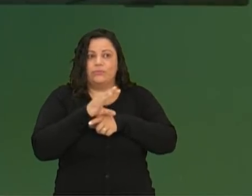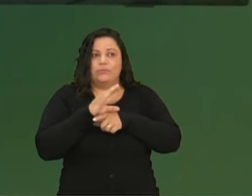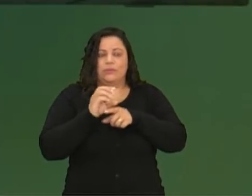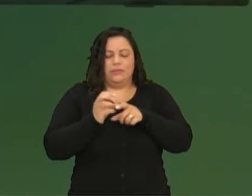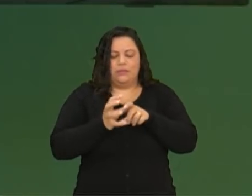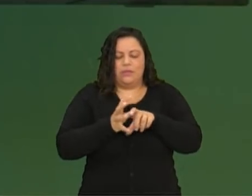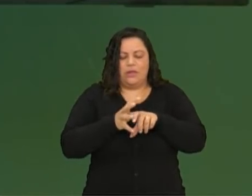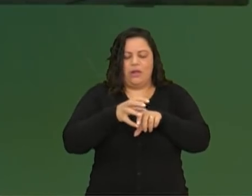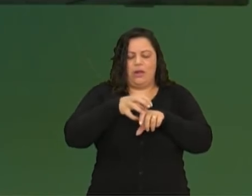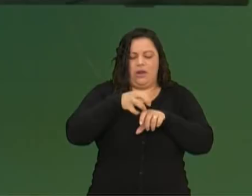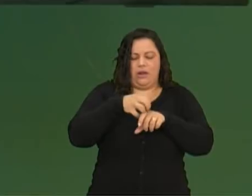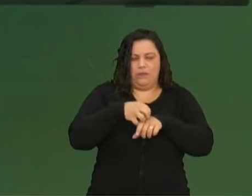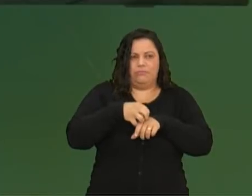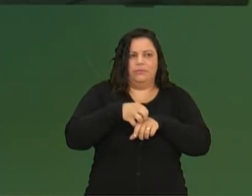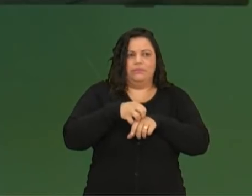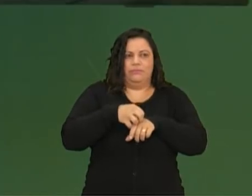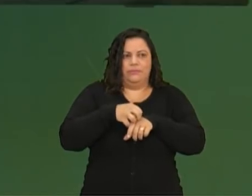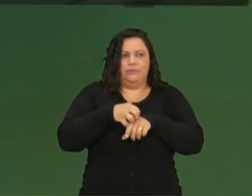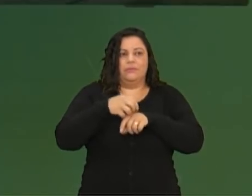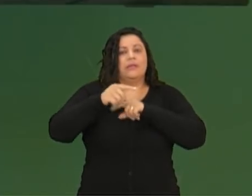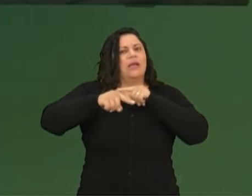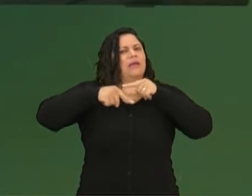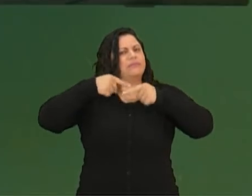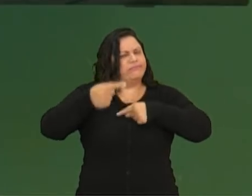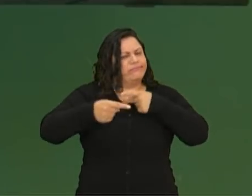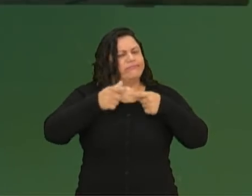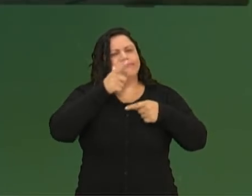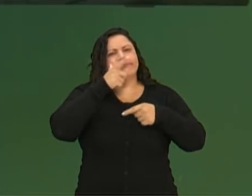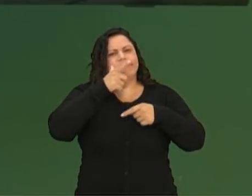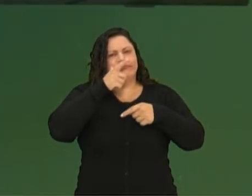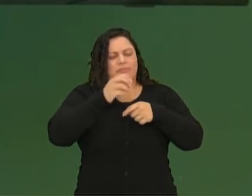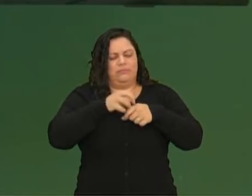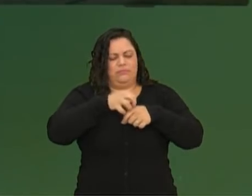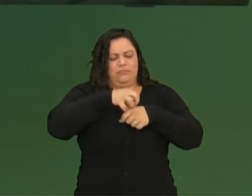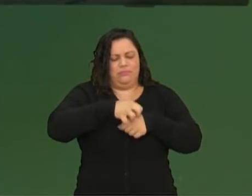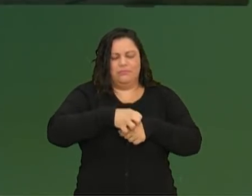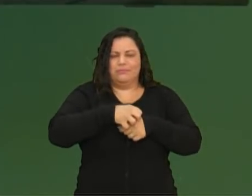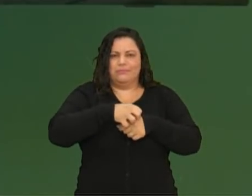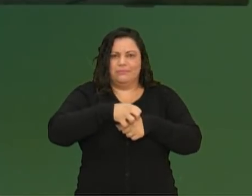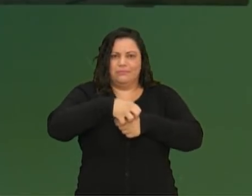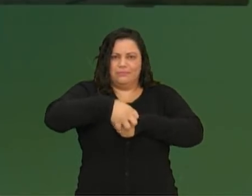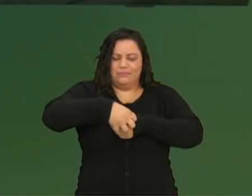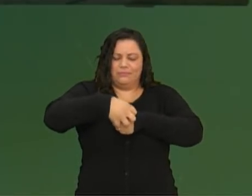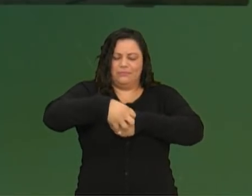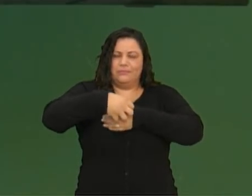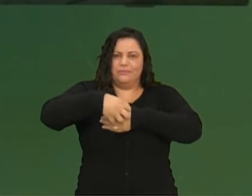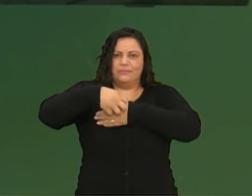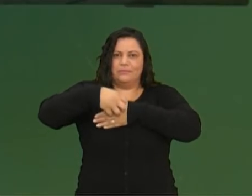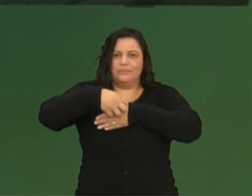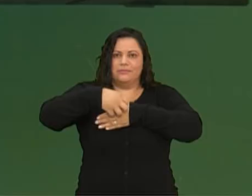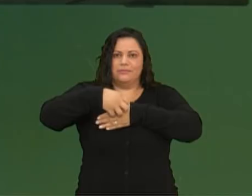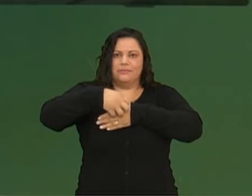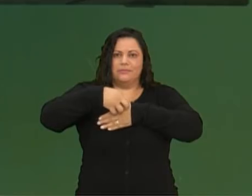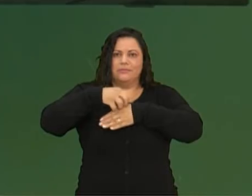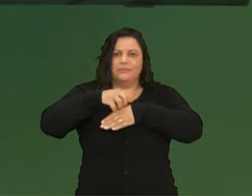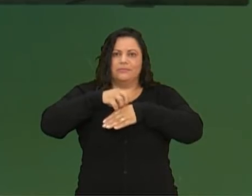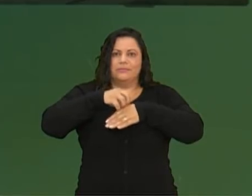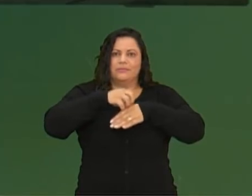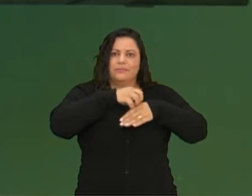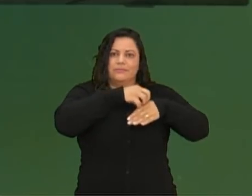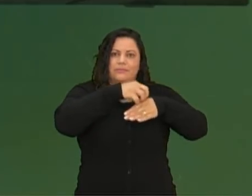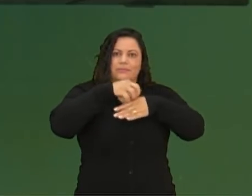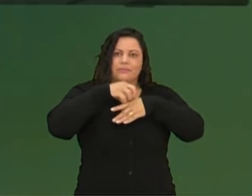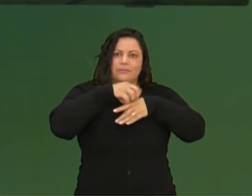aqui, depois das plaquetas conseguirem realizar o seu trabalho, aquela rede protetora barrando a saída do sangue.